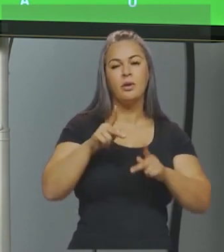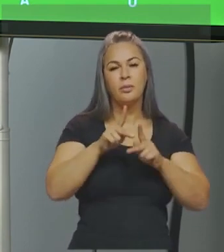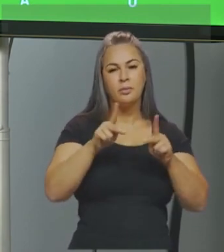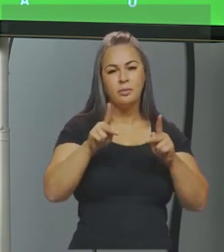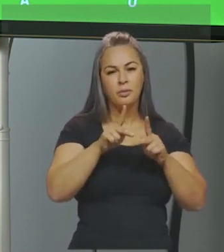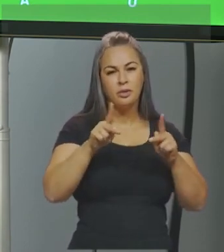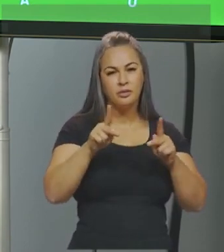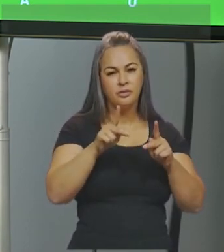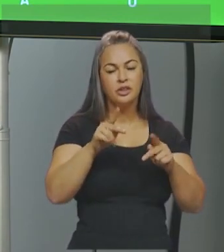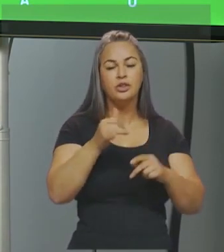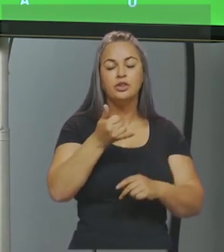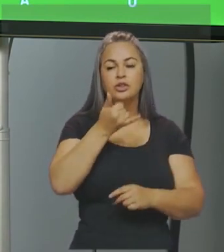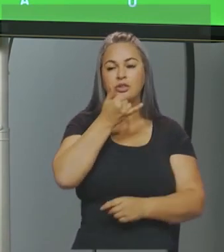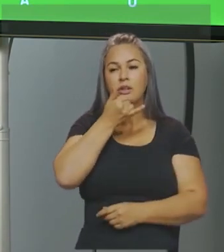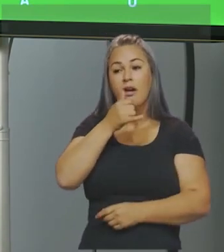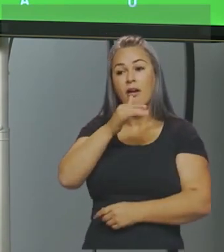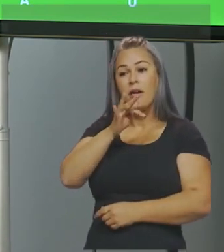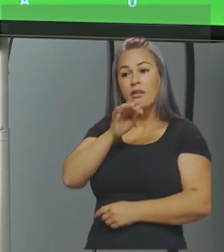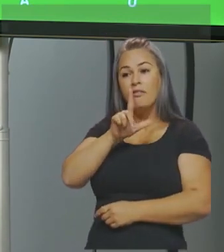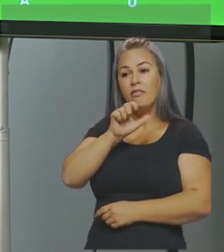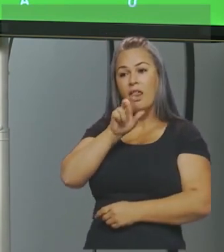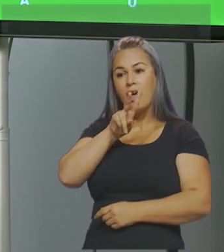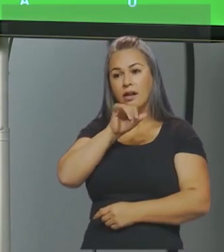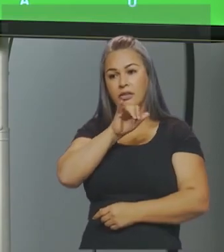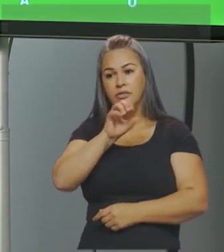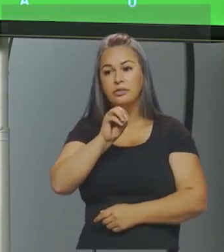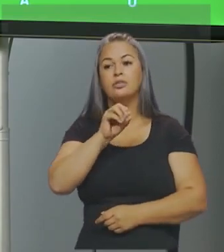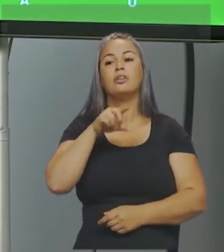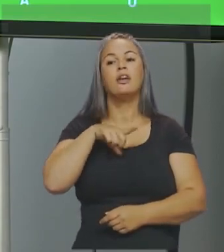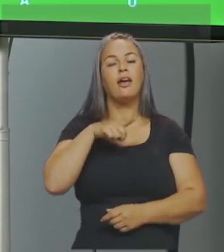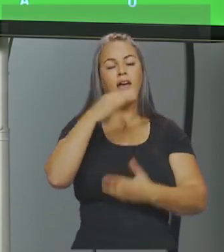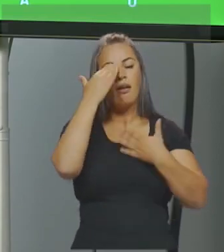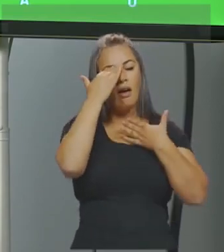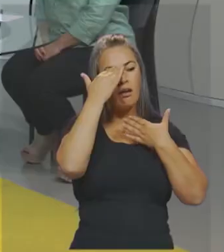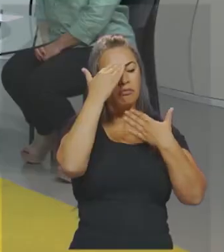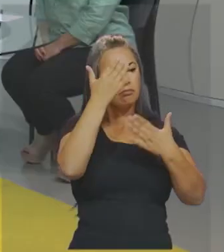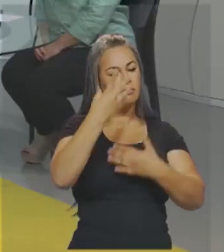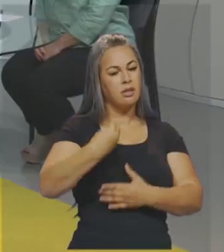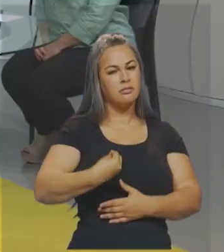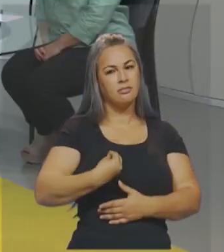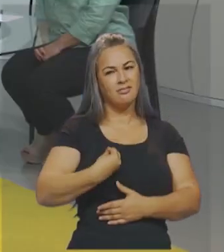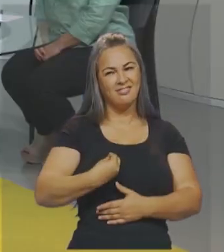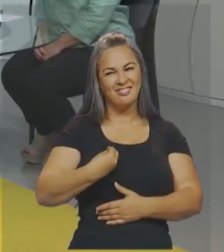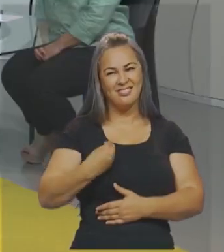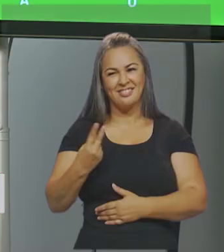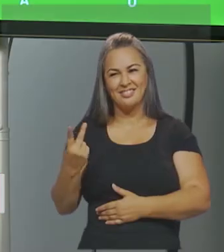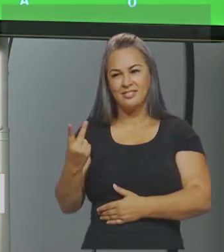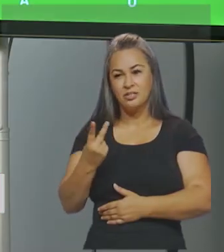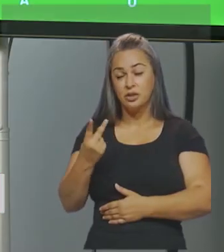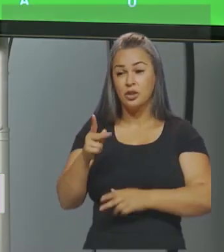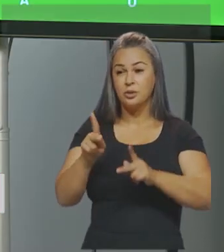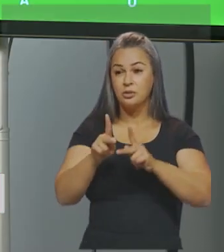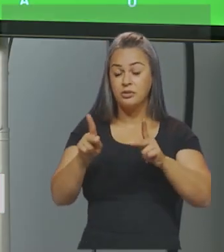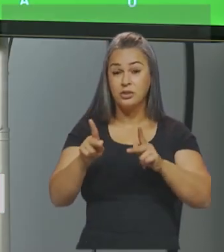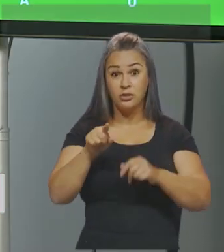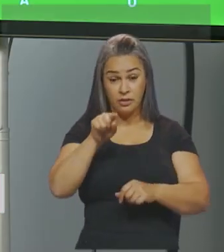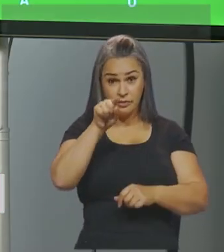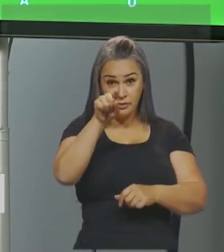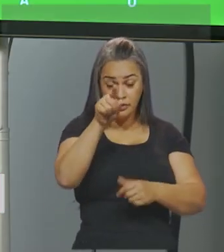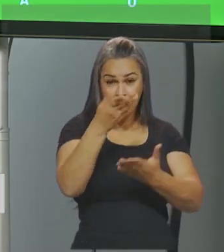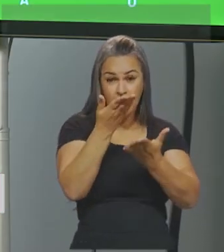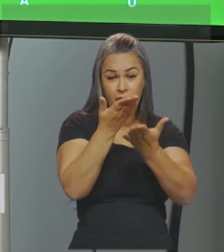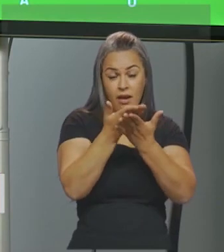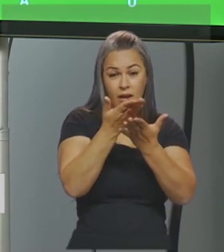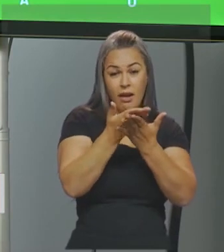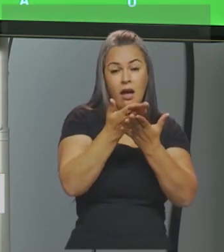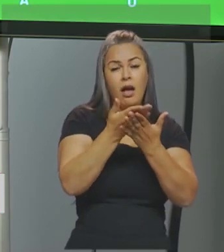Eliana de Marques. Agradeço a presença do professor César, da professora Silvana, e você, estudante, continue